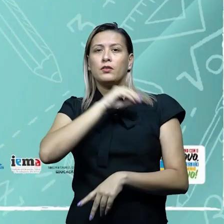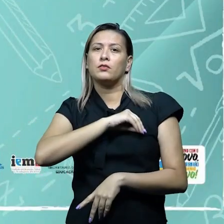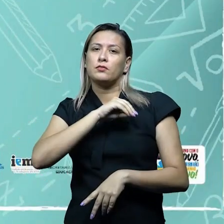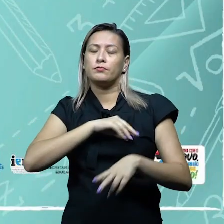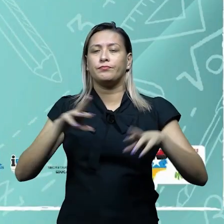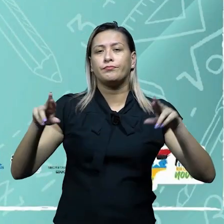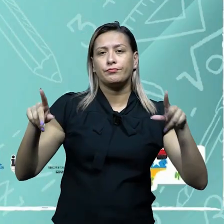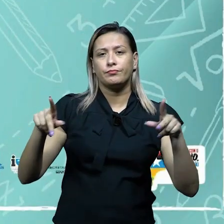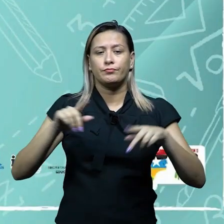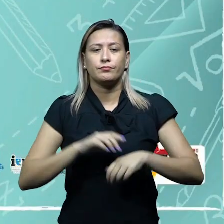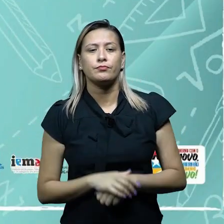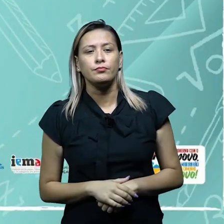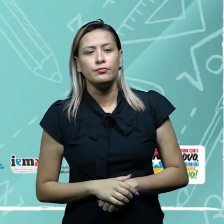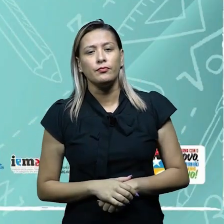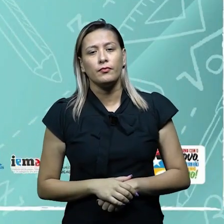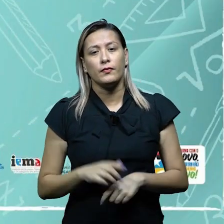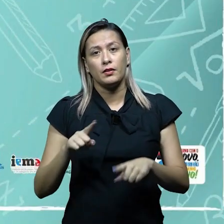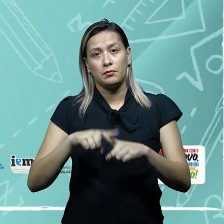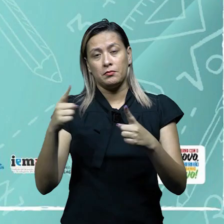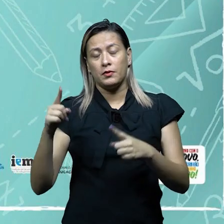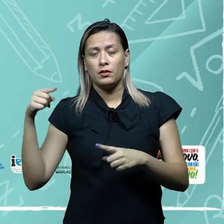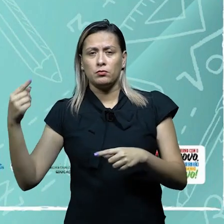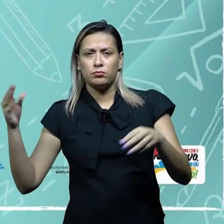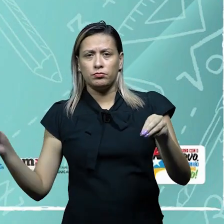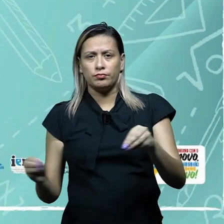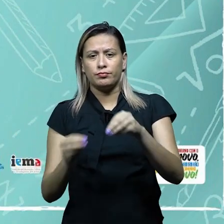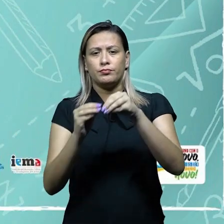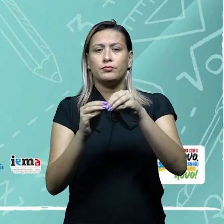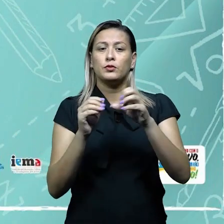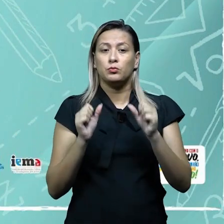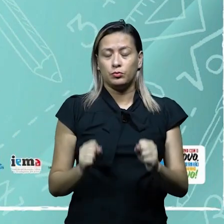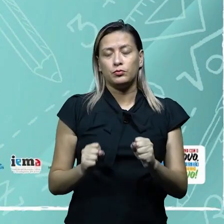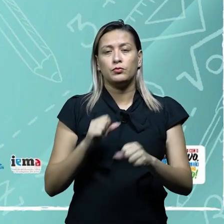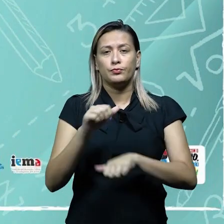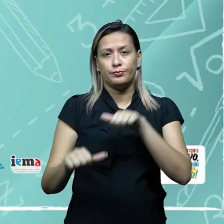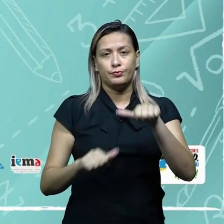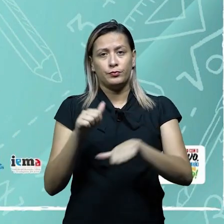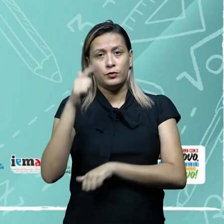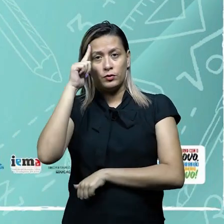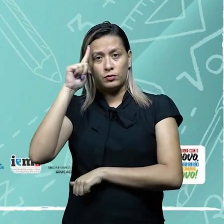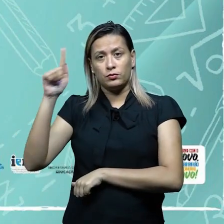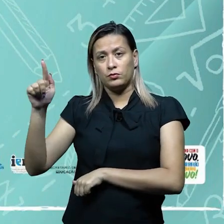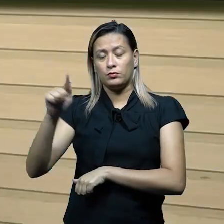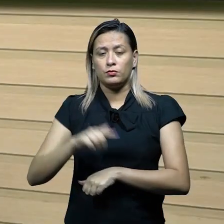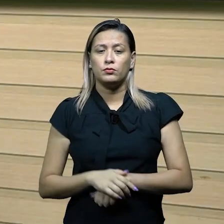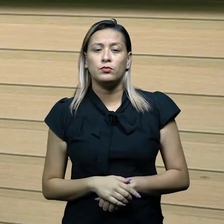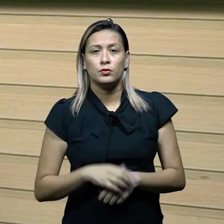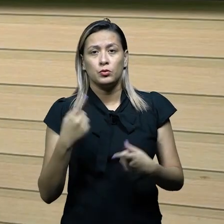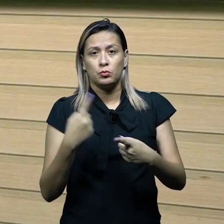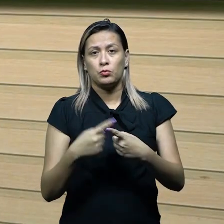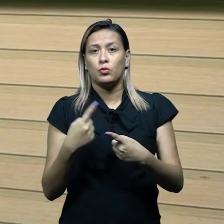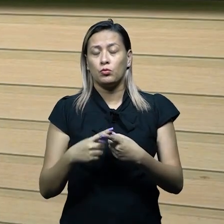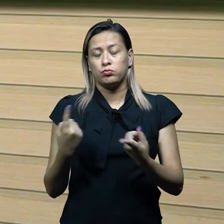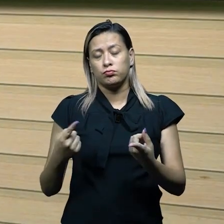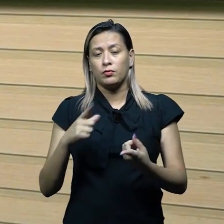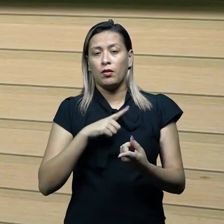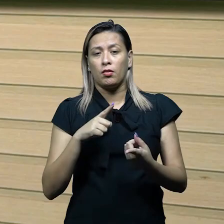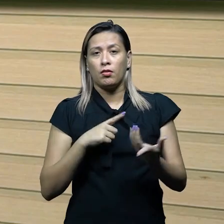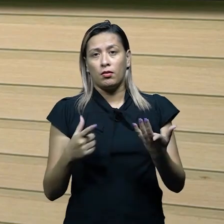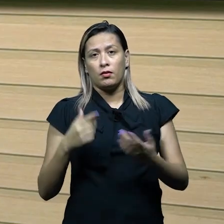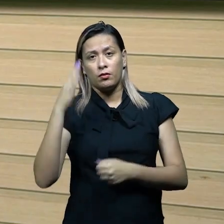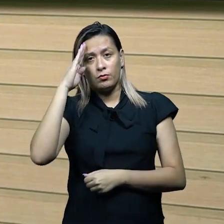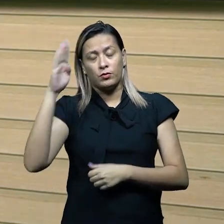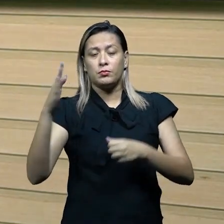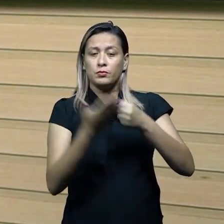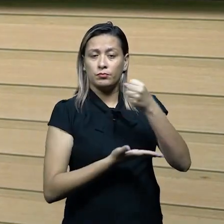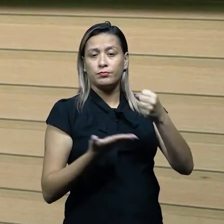E aí o que acontece? Em algum momento, depois que eu completar esse ciclo, eu posso ser um gerente. E aí é até legal porque tu